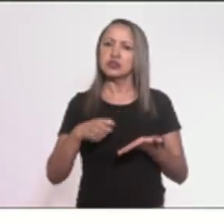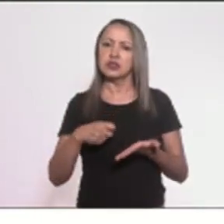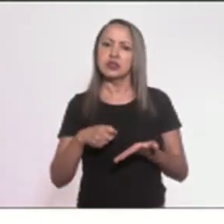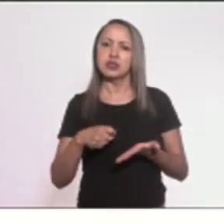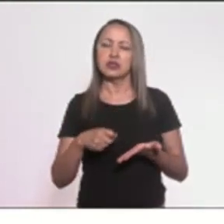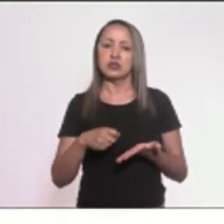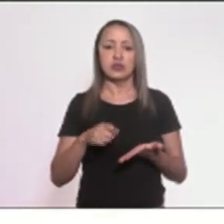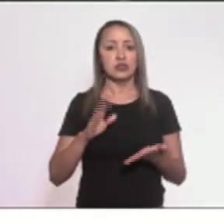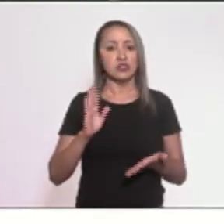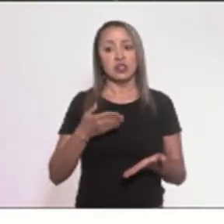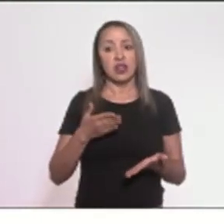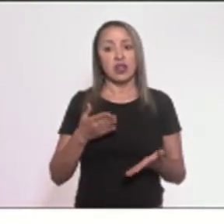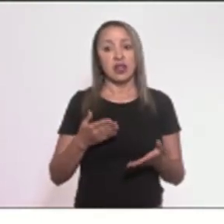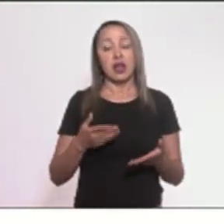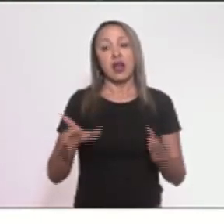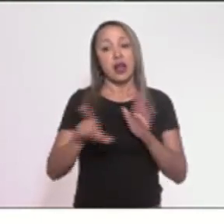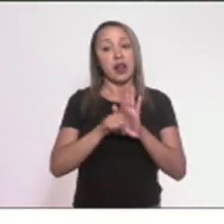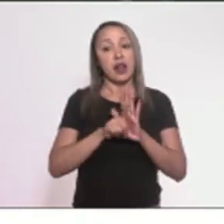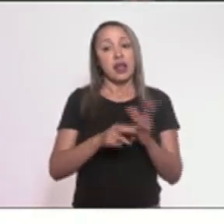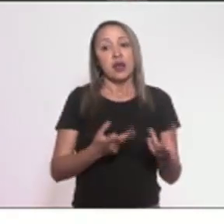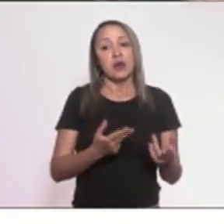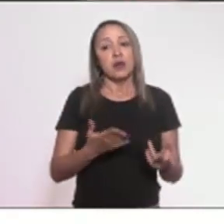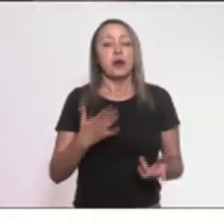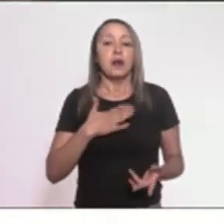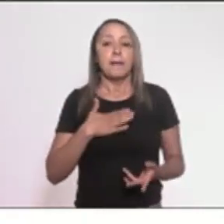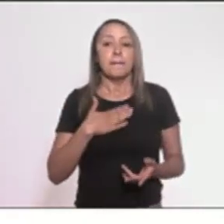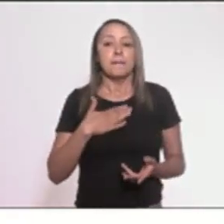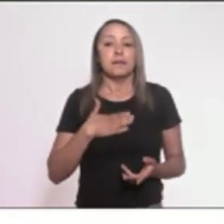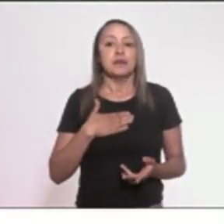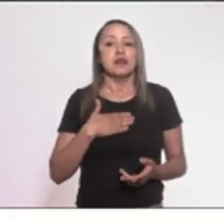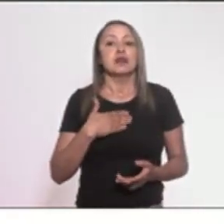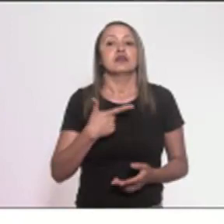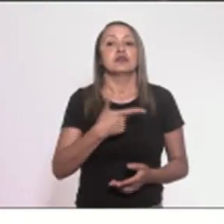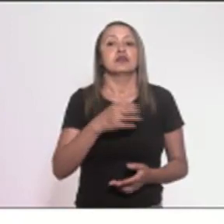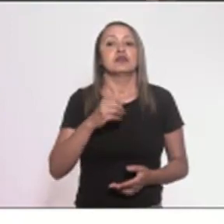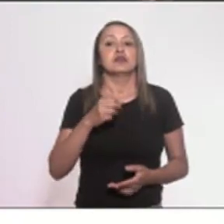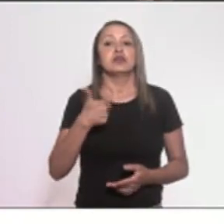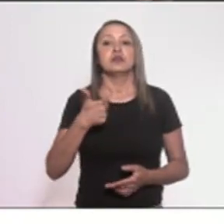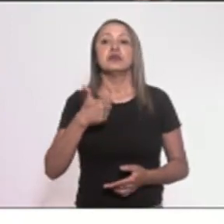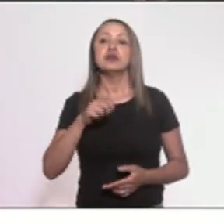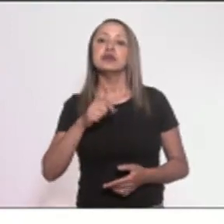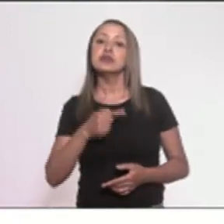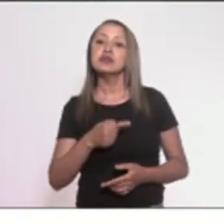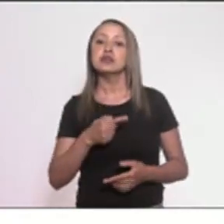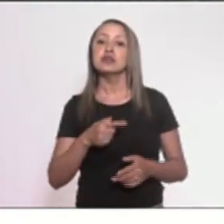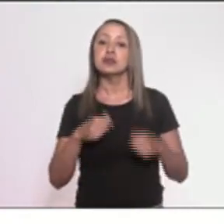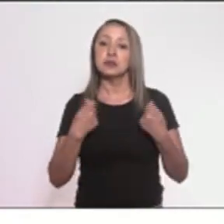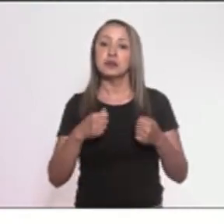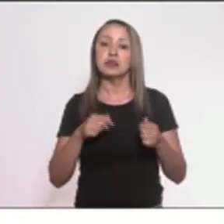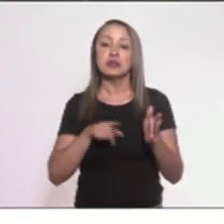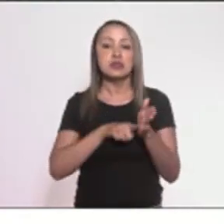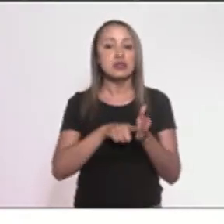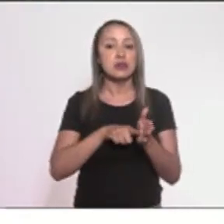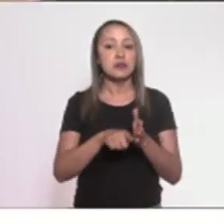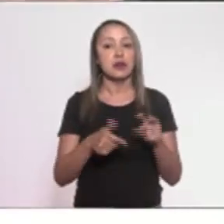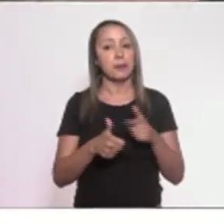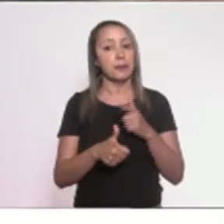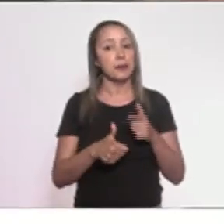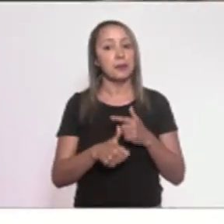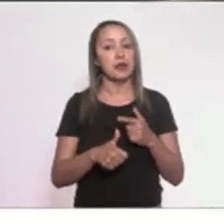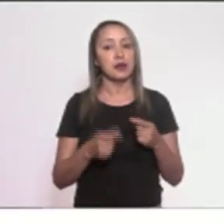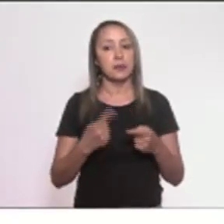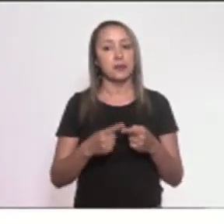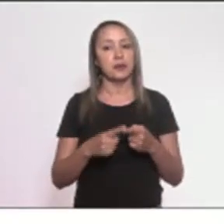faço para que a CCJ, a mesa diretora, alguém examine o pleito que eu estou colocando. Exatamente